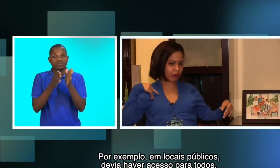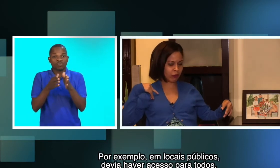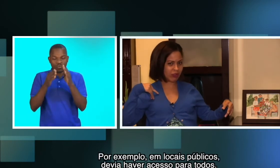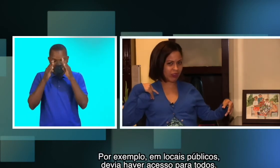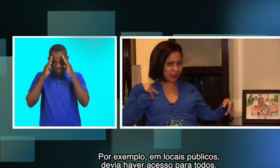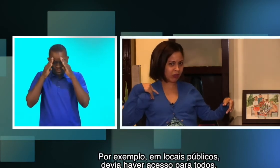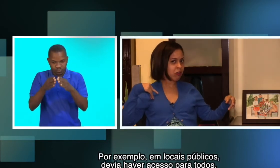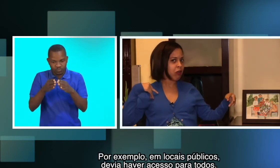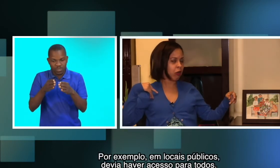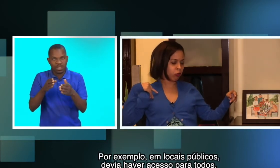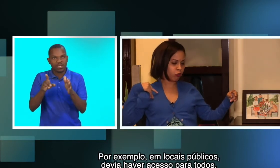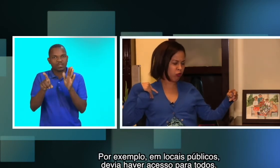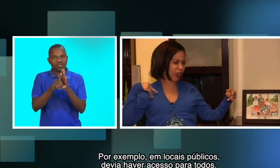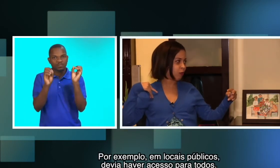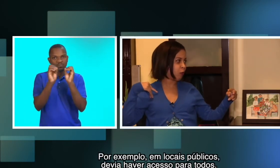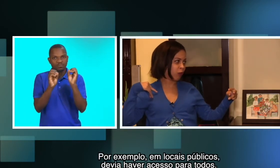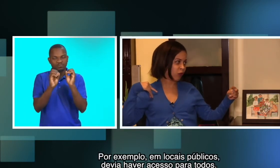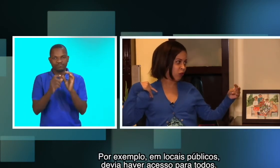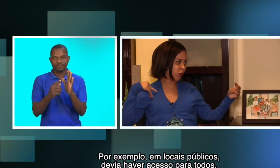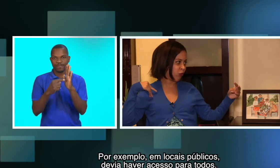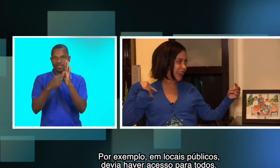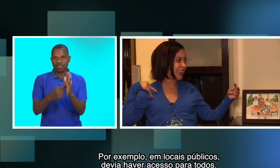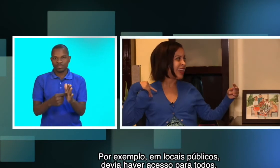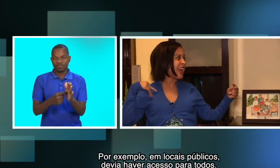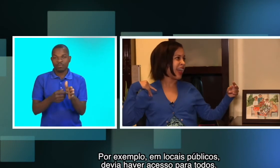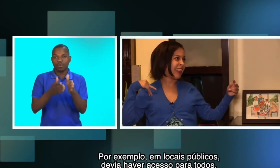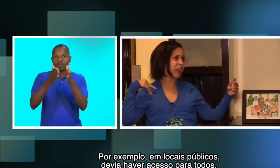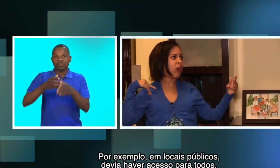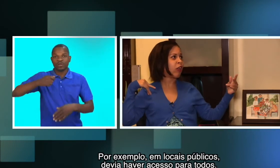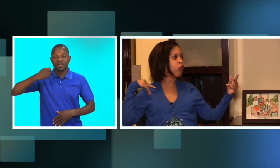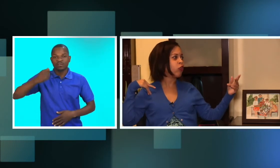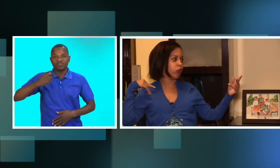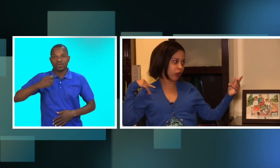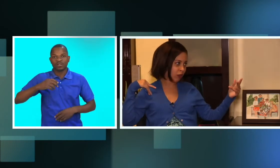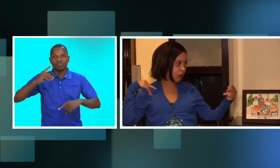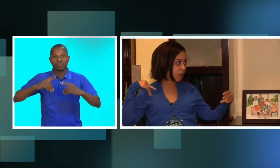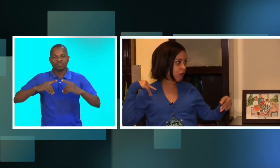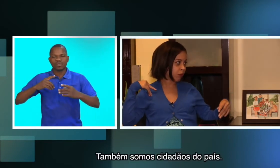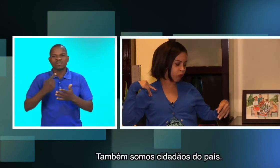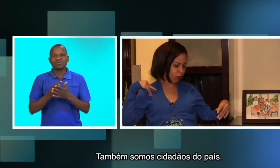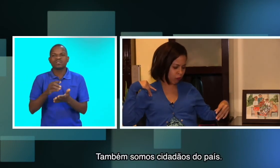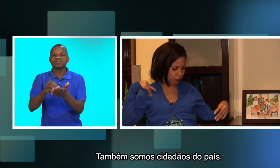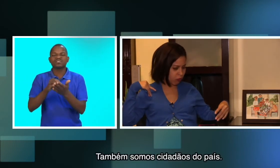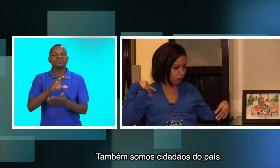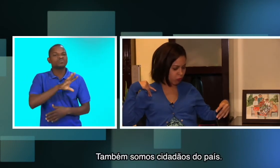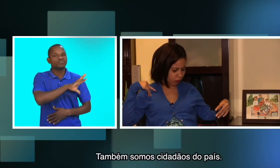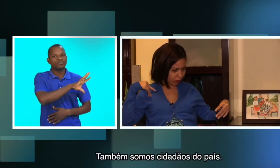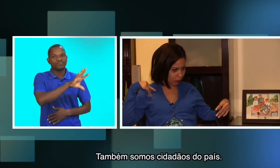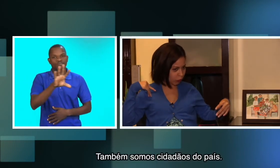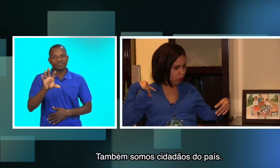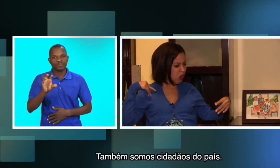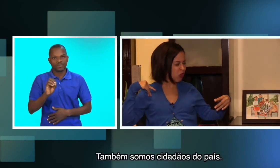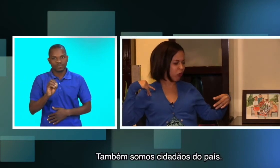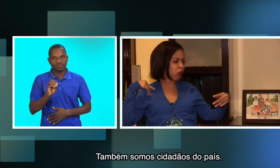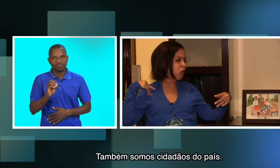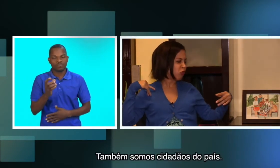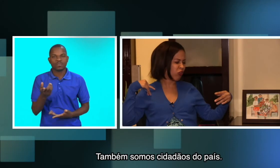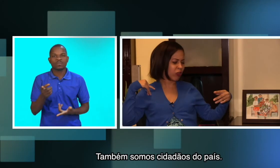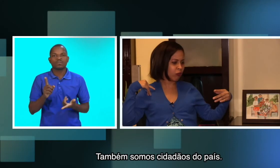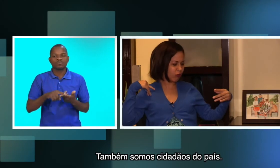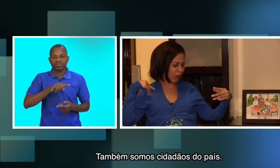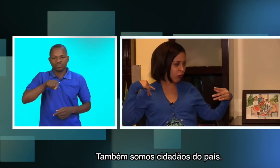vamos dizer, os locais públicos devem ter acesso a todos, né? Nós talvez é uma